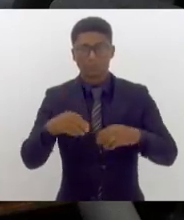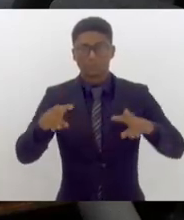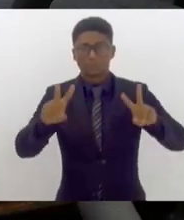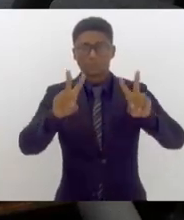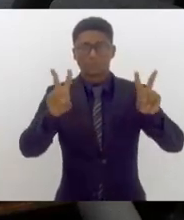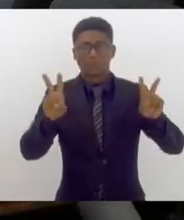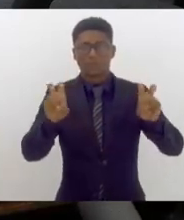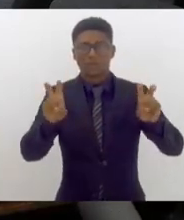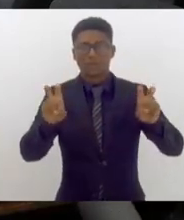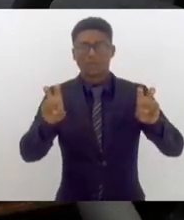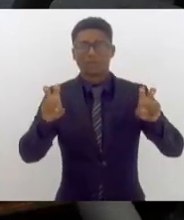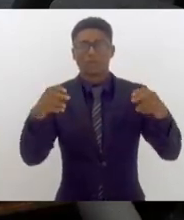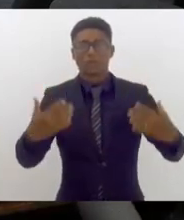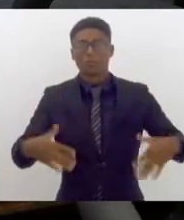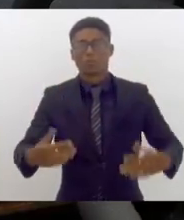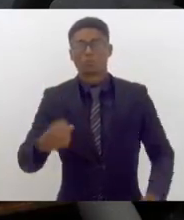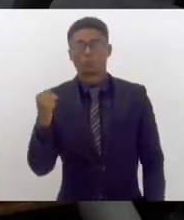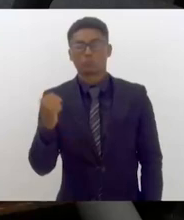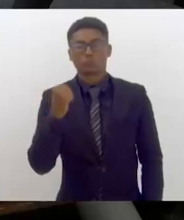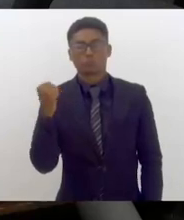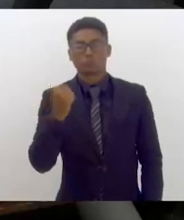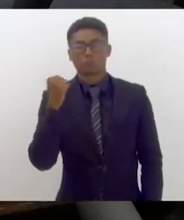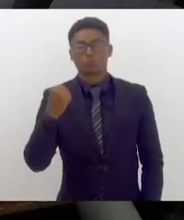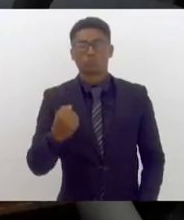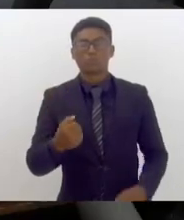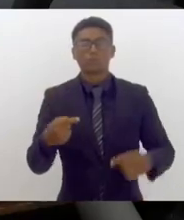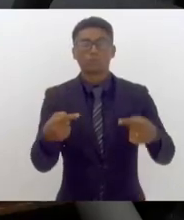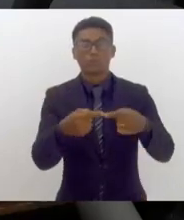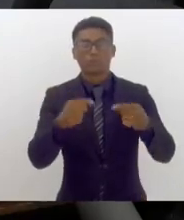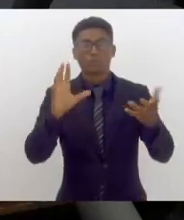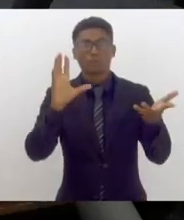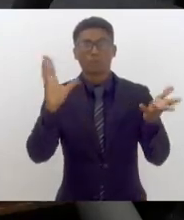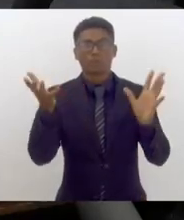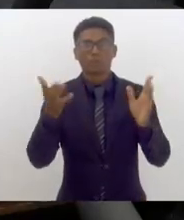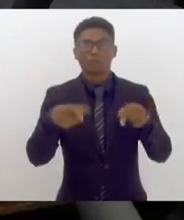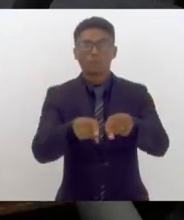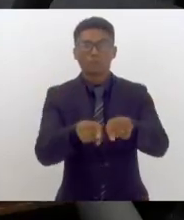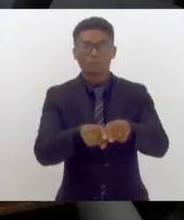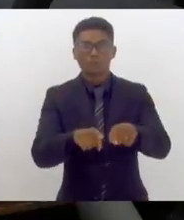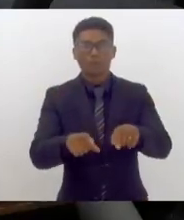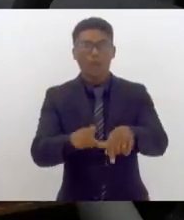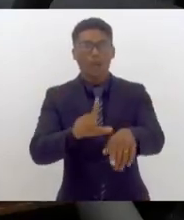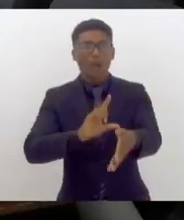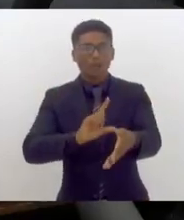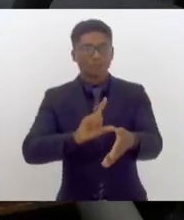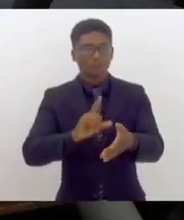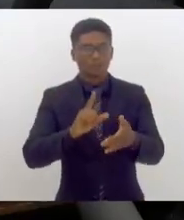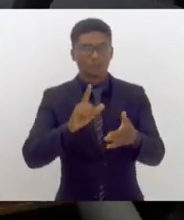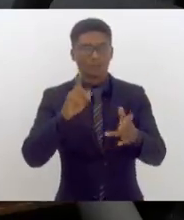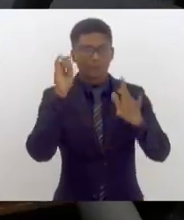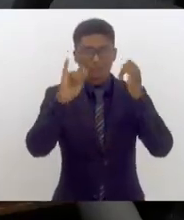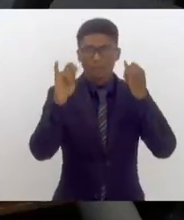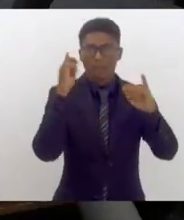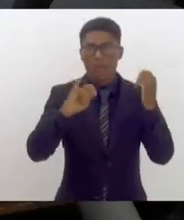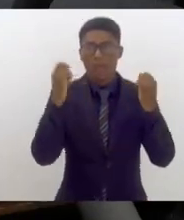presidente, tão grave. Tem a questão climática, a questão da prevenção, né?